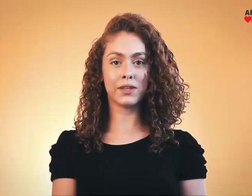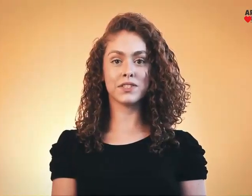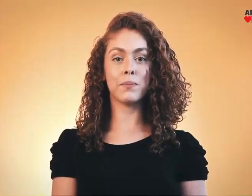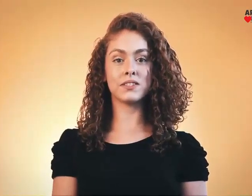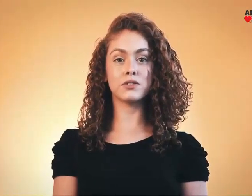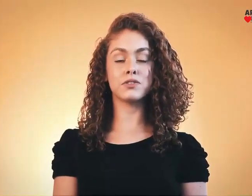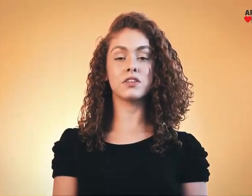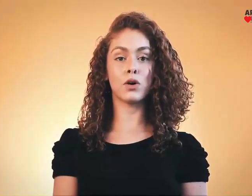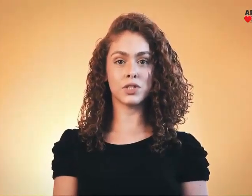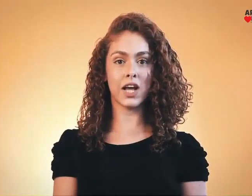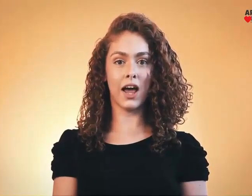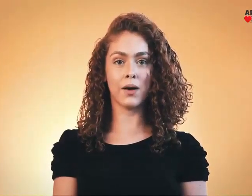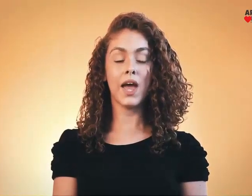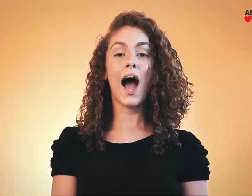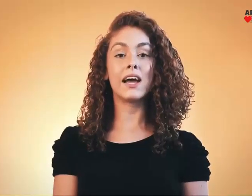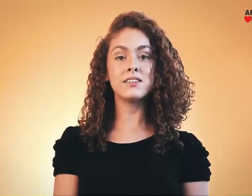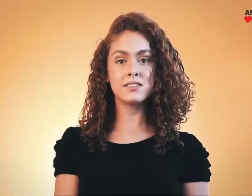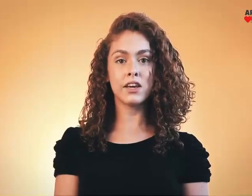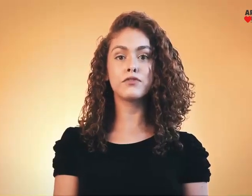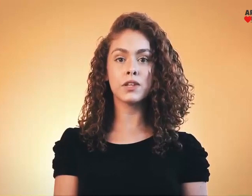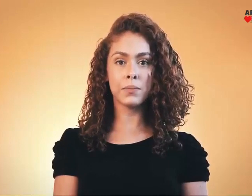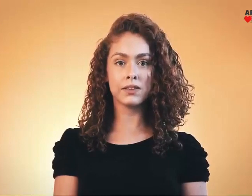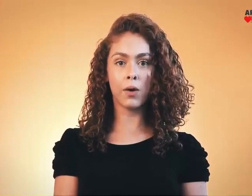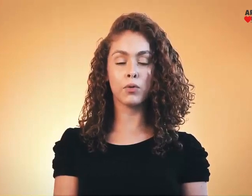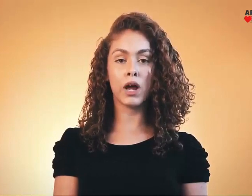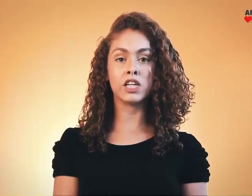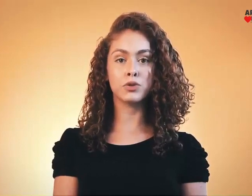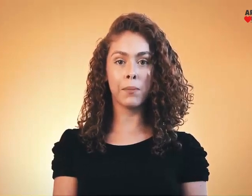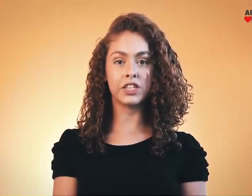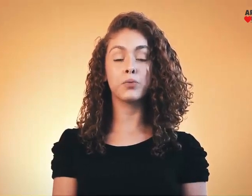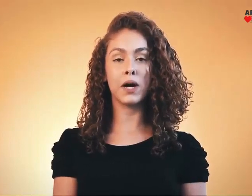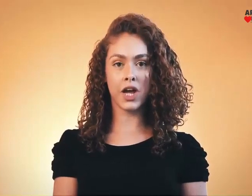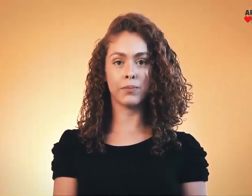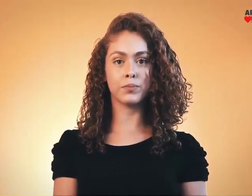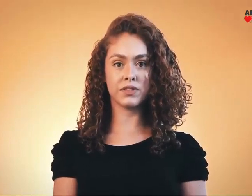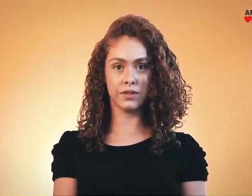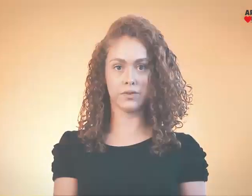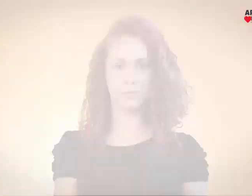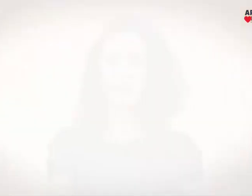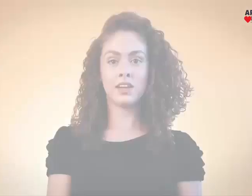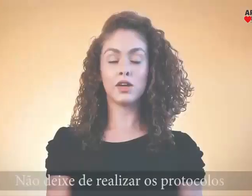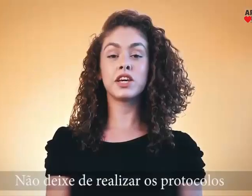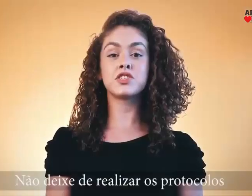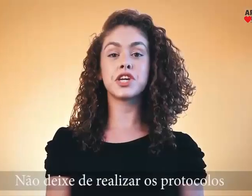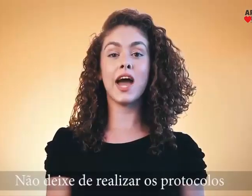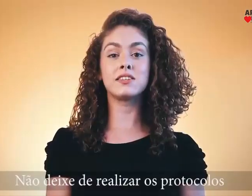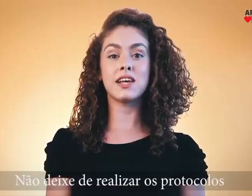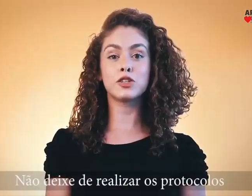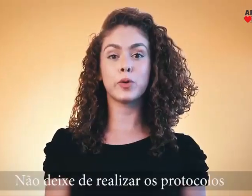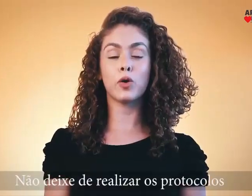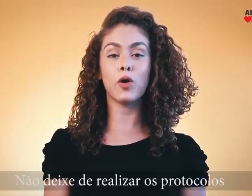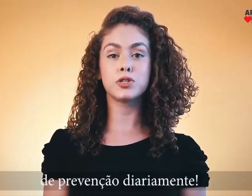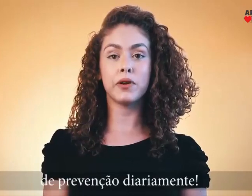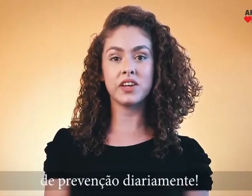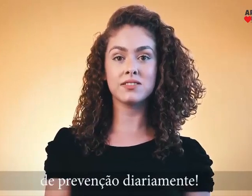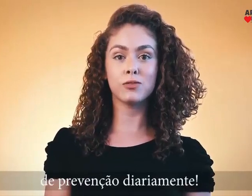de isolamento você apresente os sintomas de alarme, aí sim é fundamental procurar ajuda médica o mais rápido possível. Não deixe de